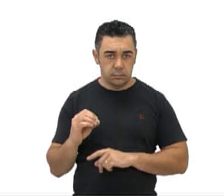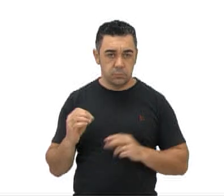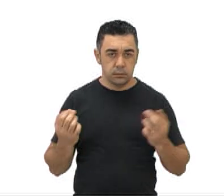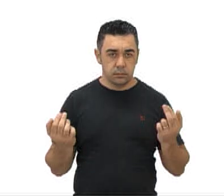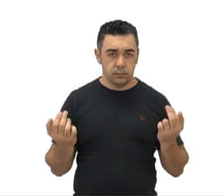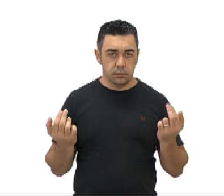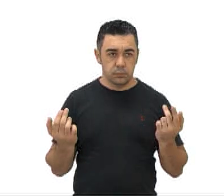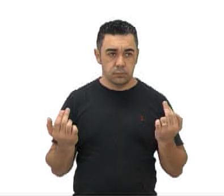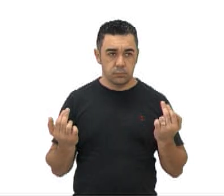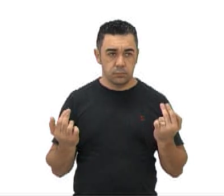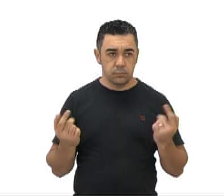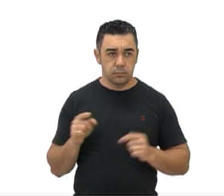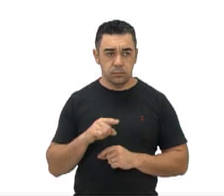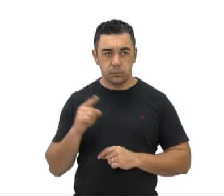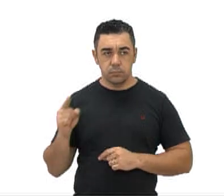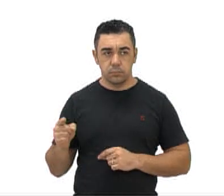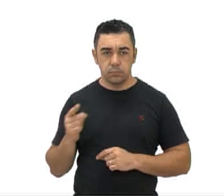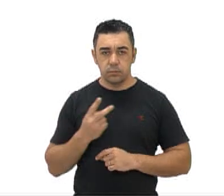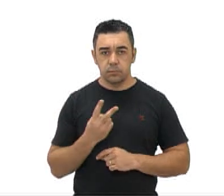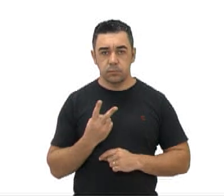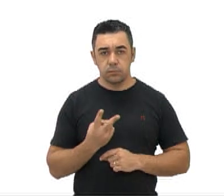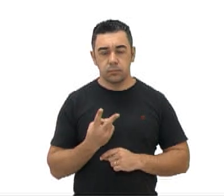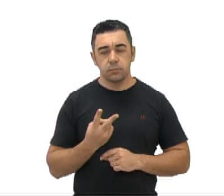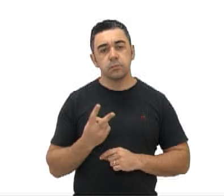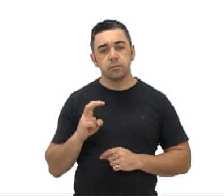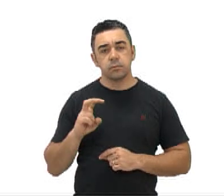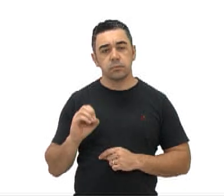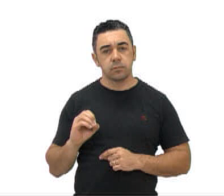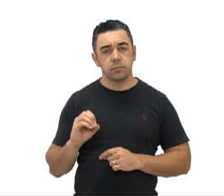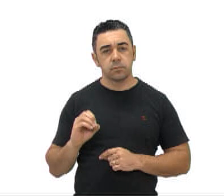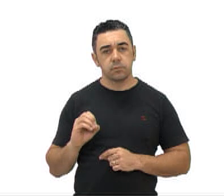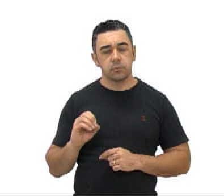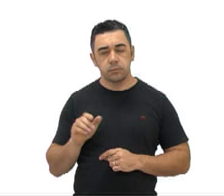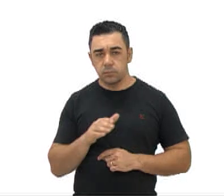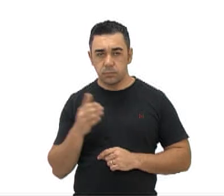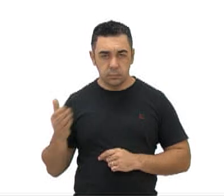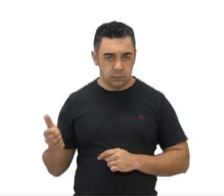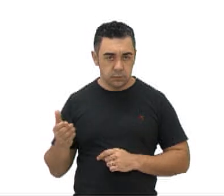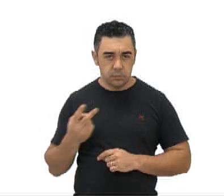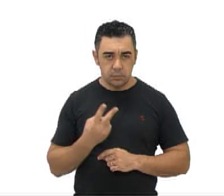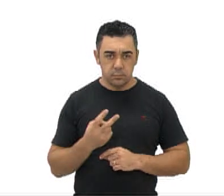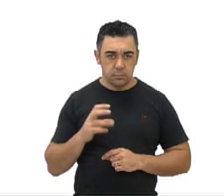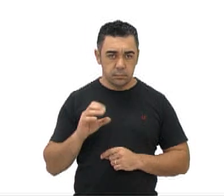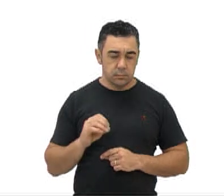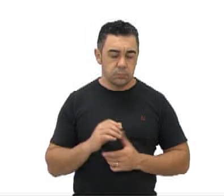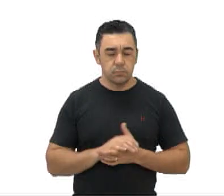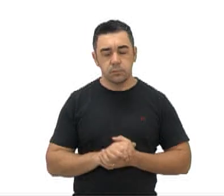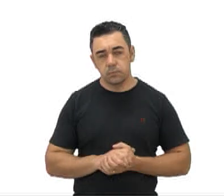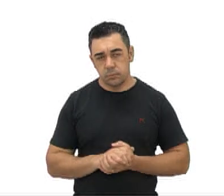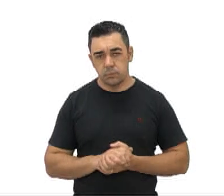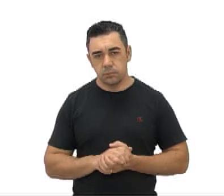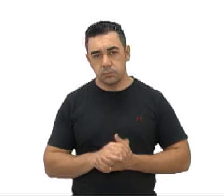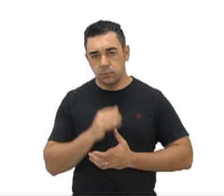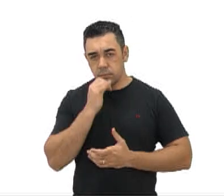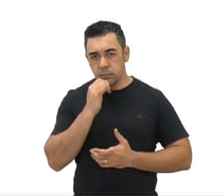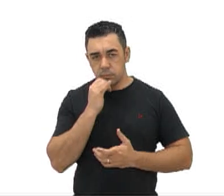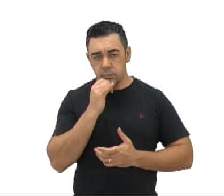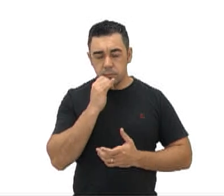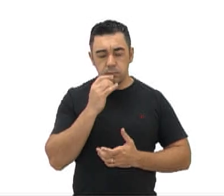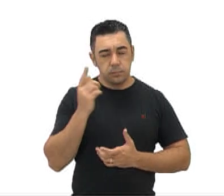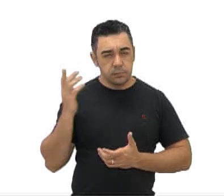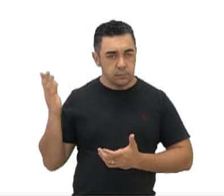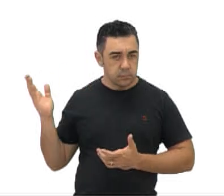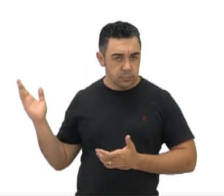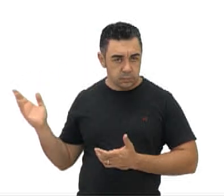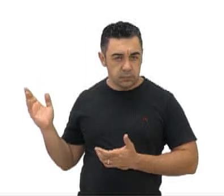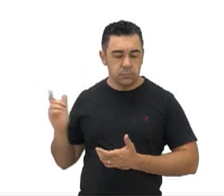se equivaler ao valor do mesmo peso do outro termo. Então você tem uma caixa e um